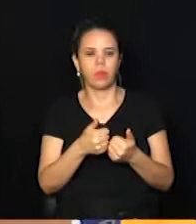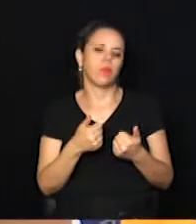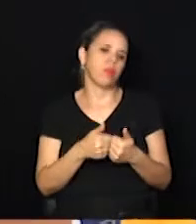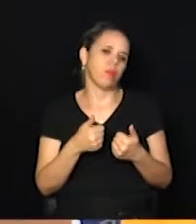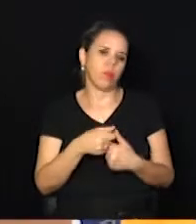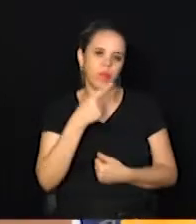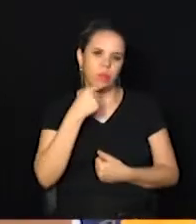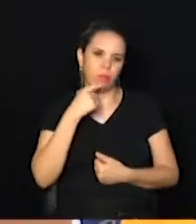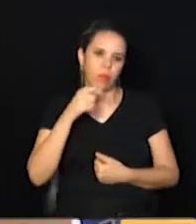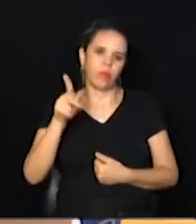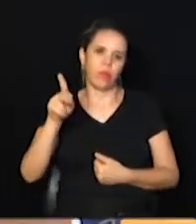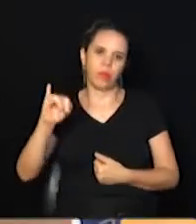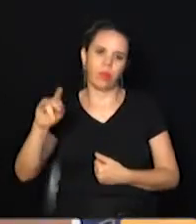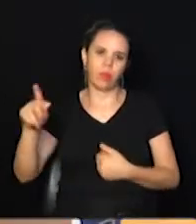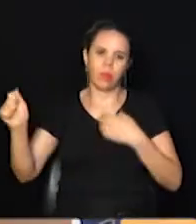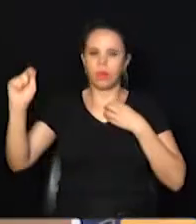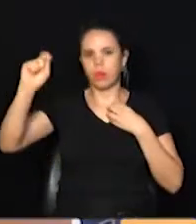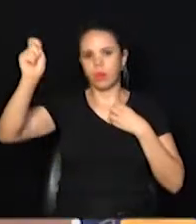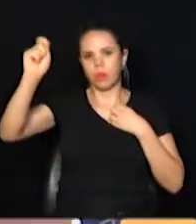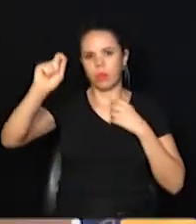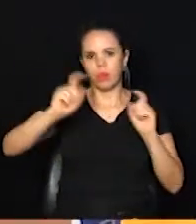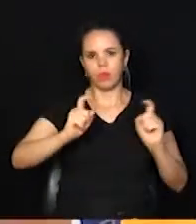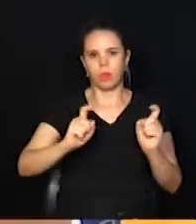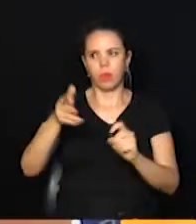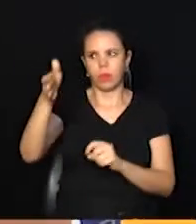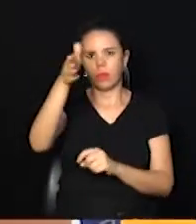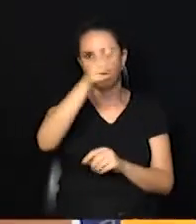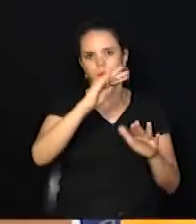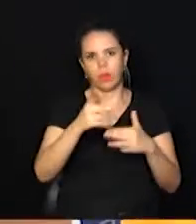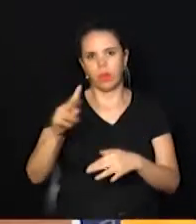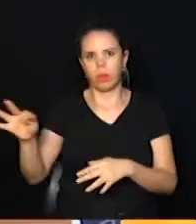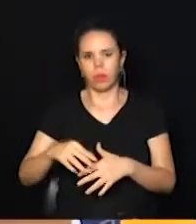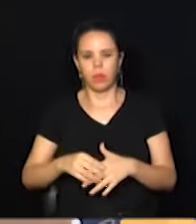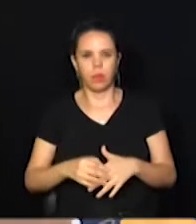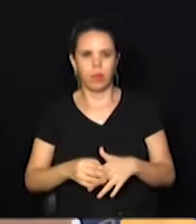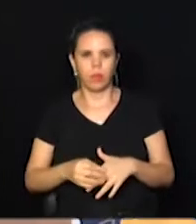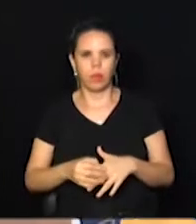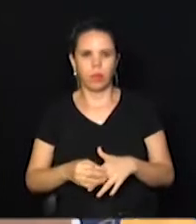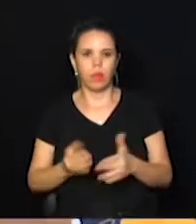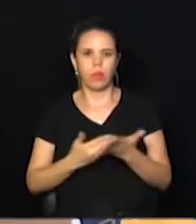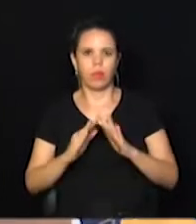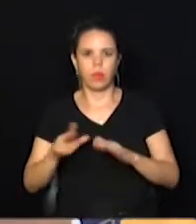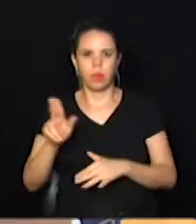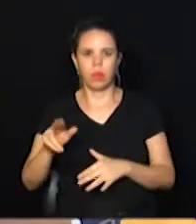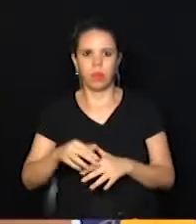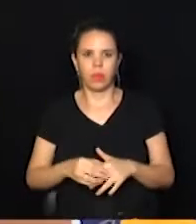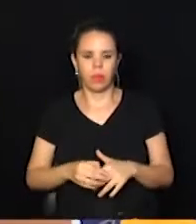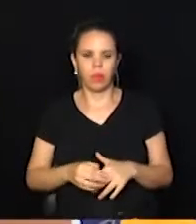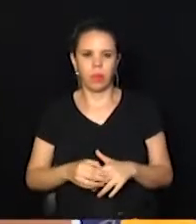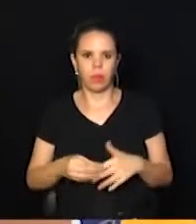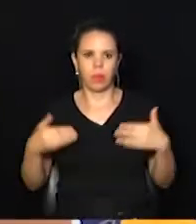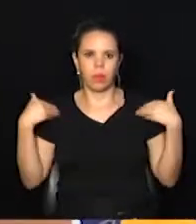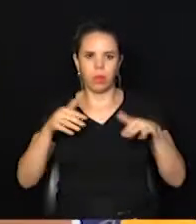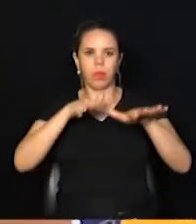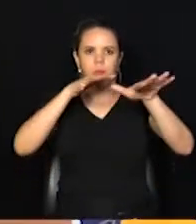da pipa, das incontáveis reuniões dos bairros, no PT, nas escolas e universidades, das passeatas,